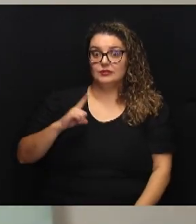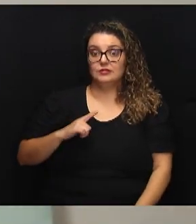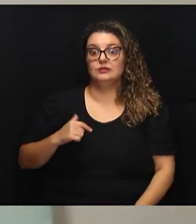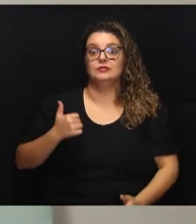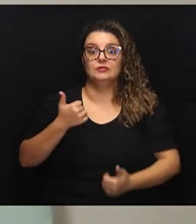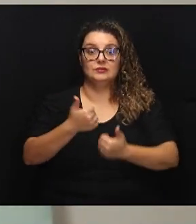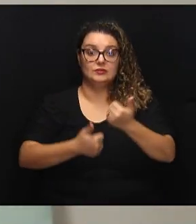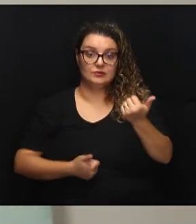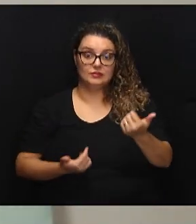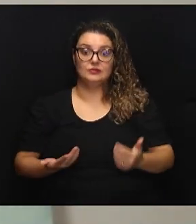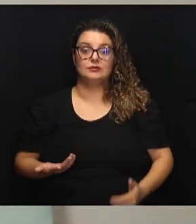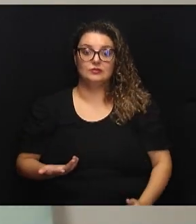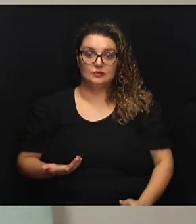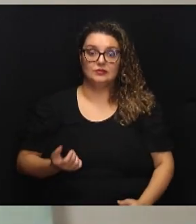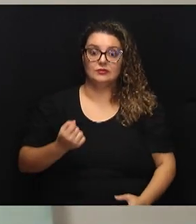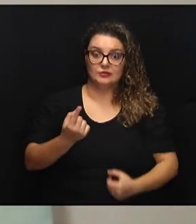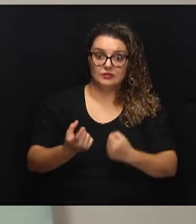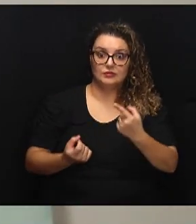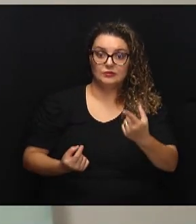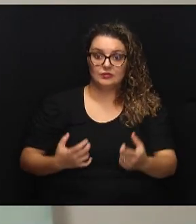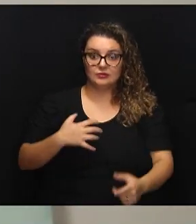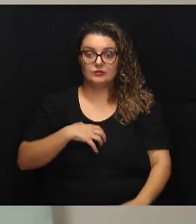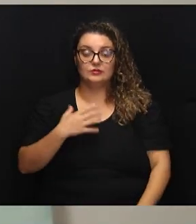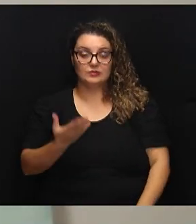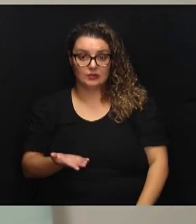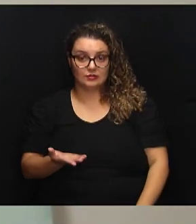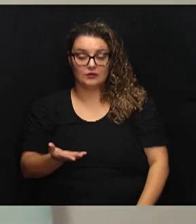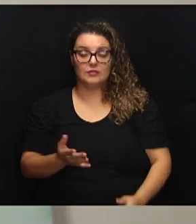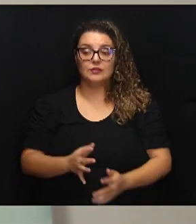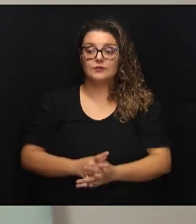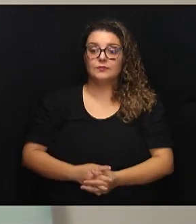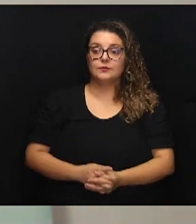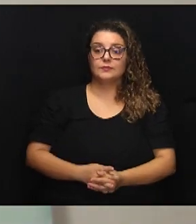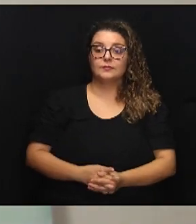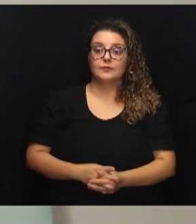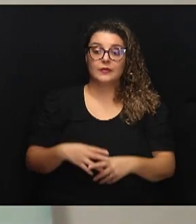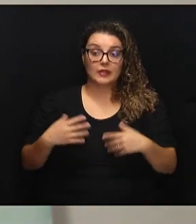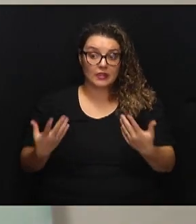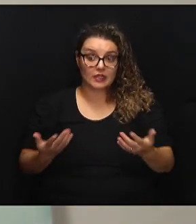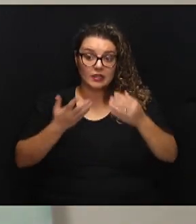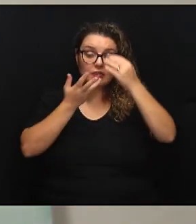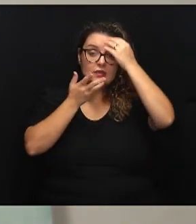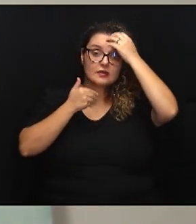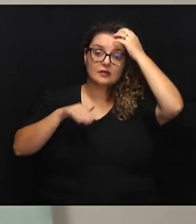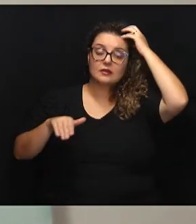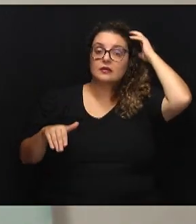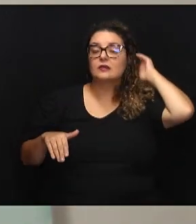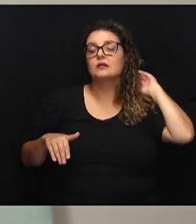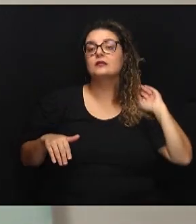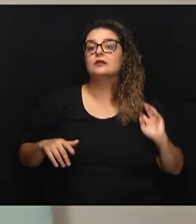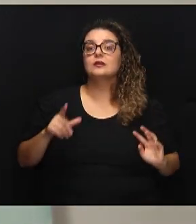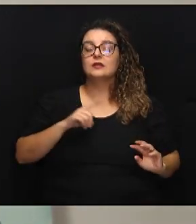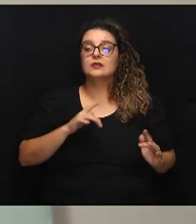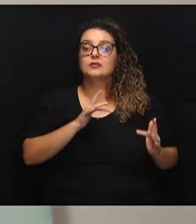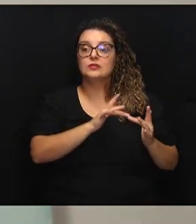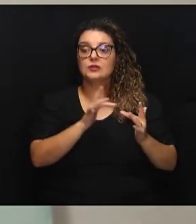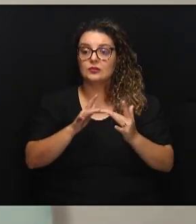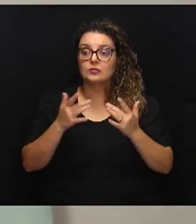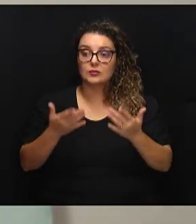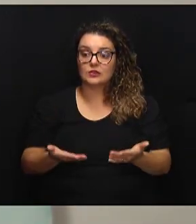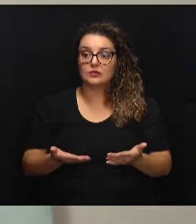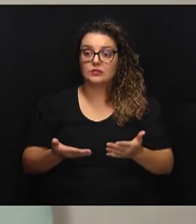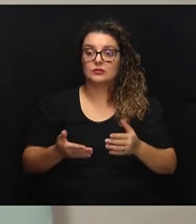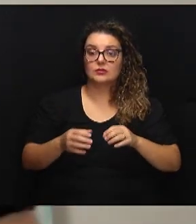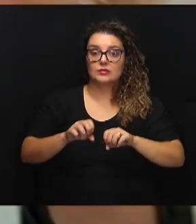futebol representado ali de alguma forma. Então, acabava que a criança, ela tinha mais contato com aquilo, né? Na